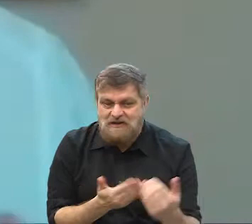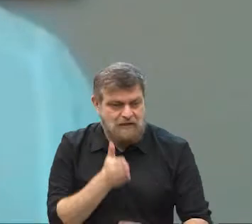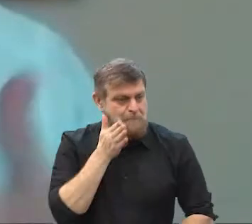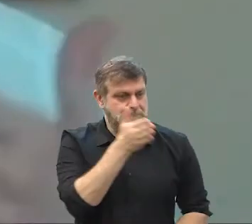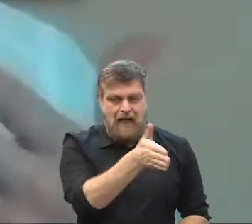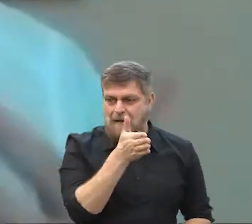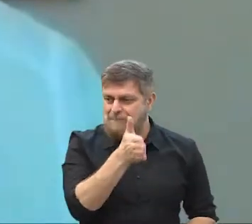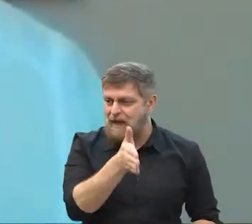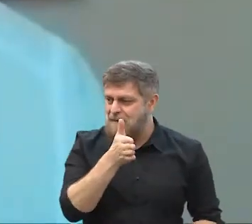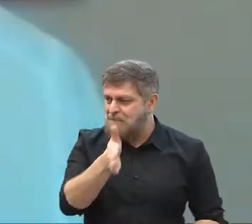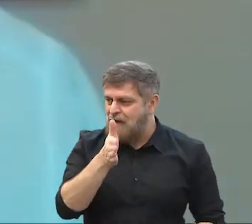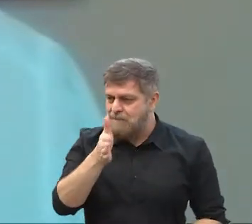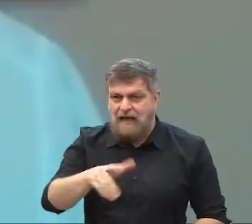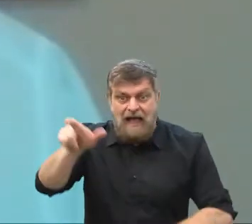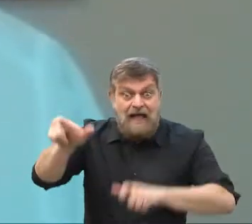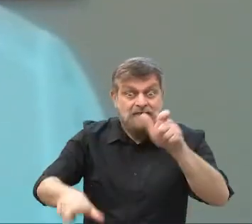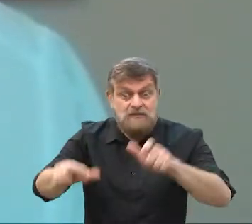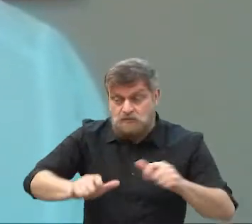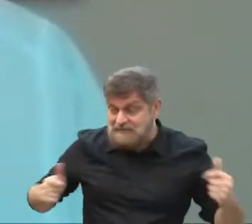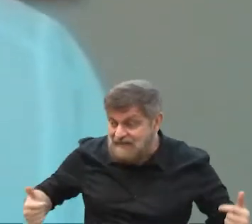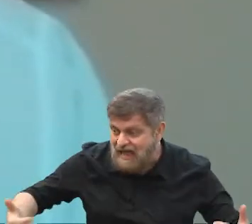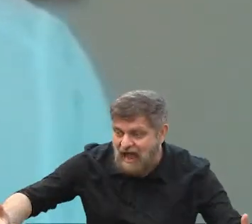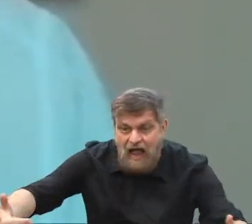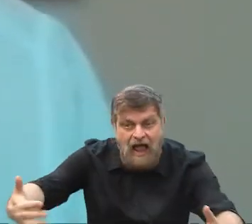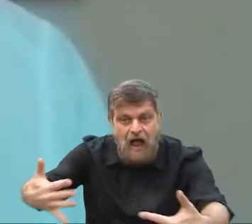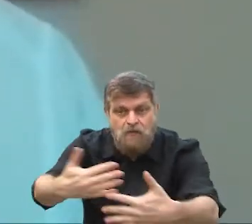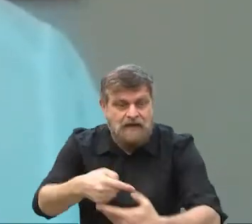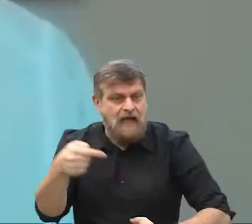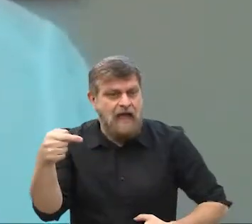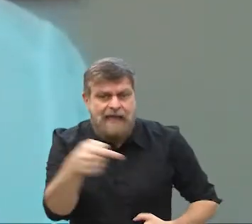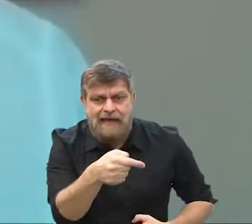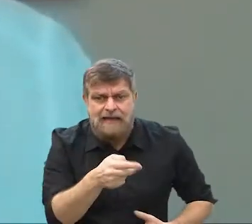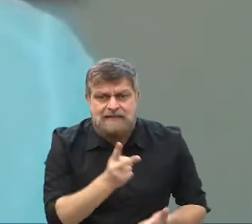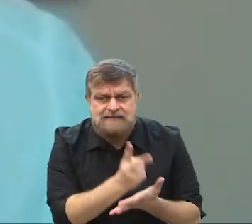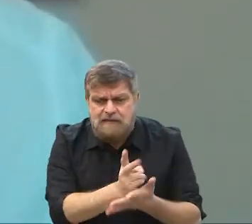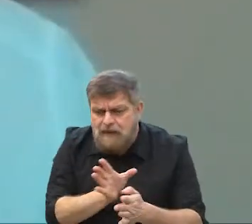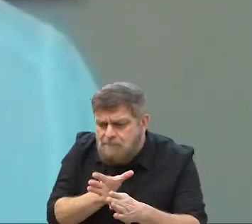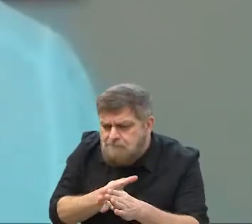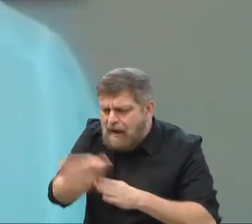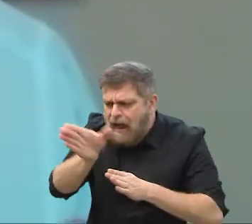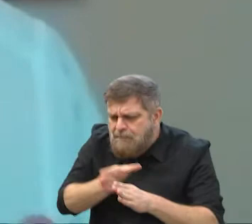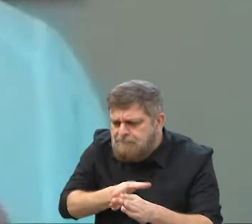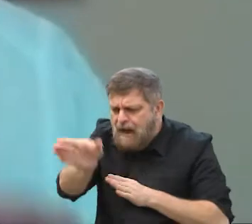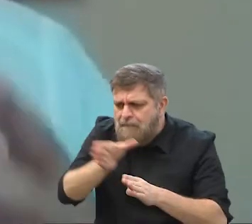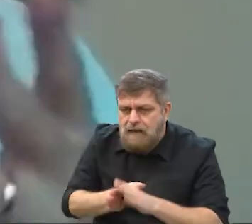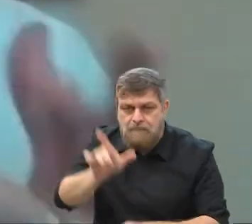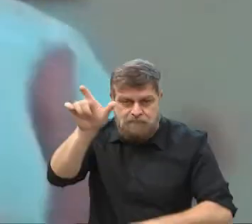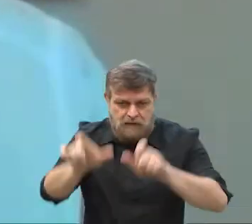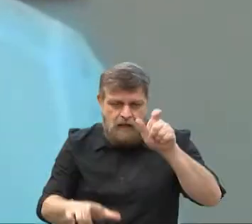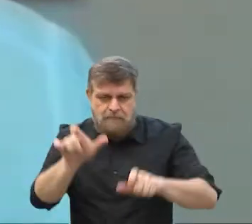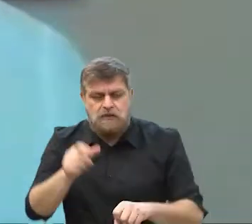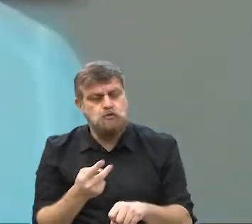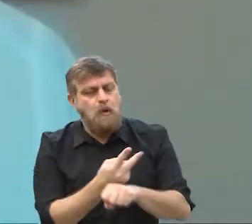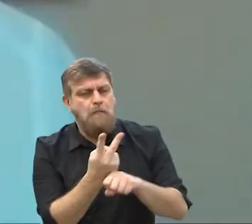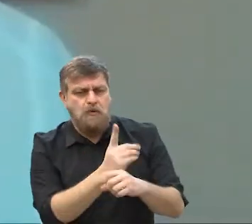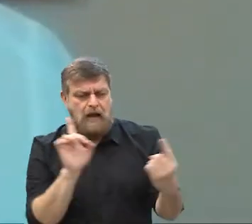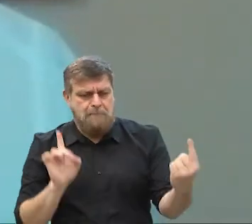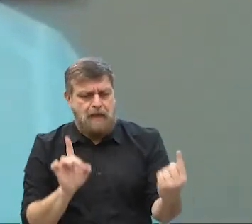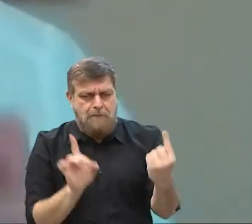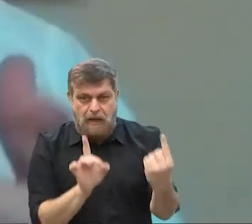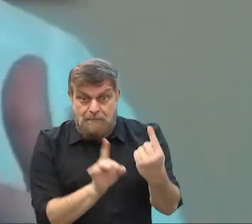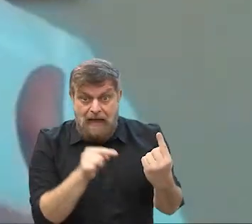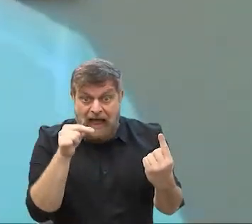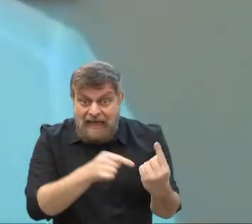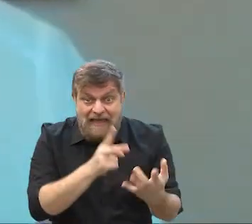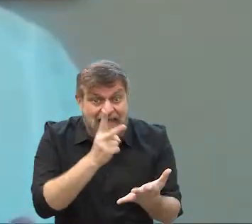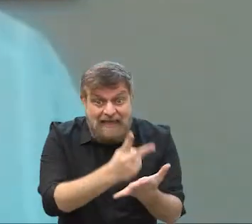visitas, acolhendo muitas pessoas, e um conselheiro nato. Qualquer pessoa que eu procurava, ele sempre